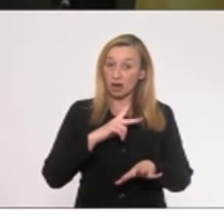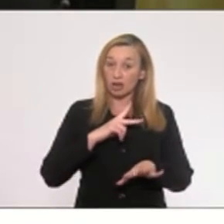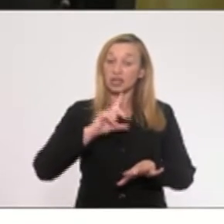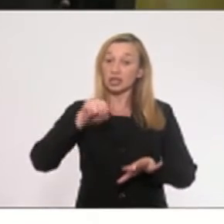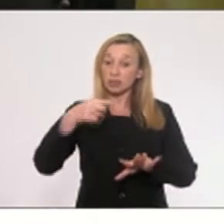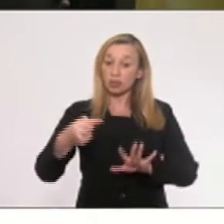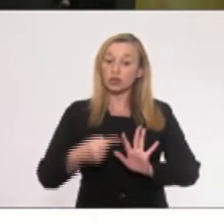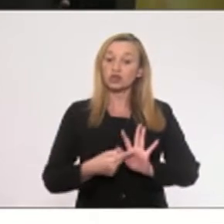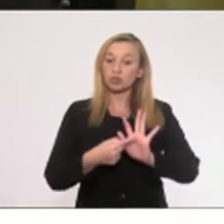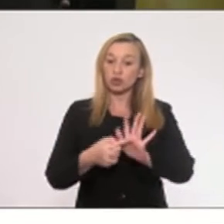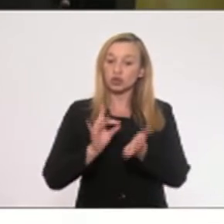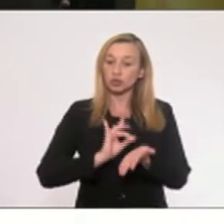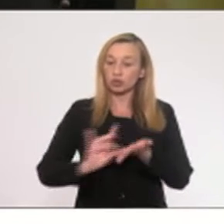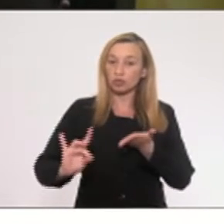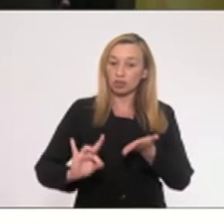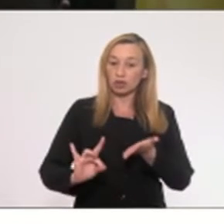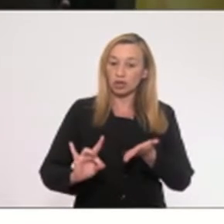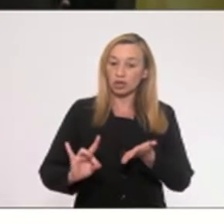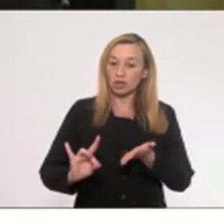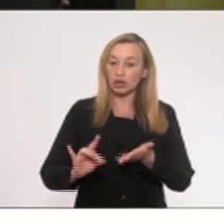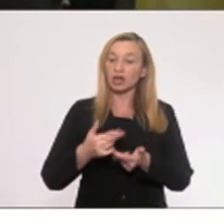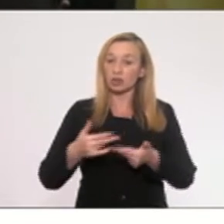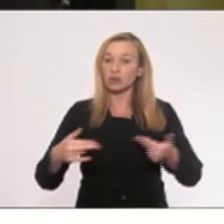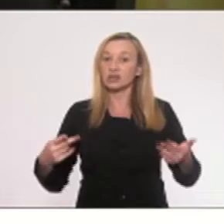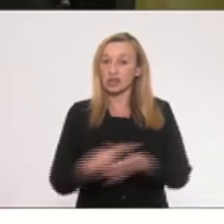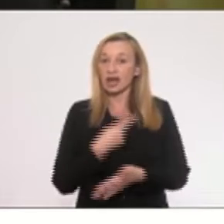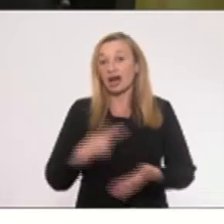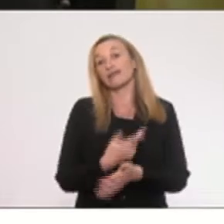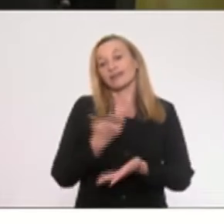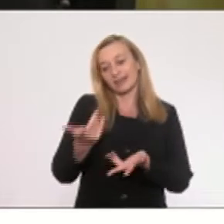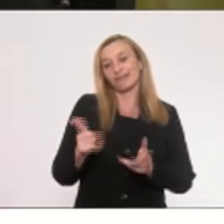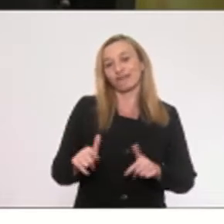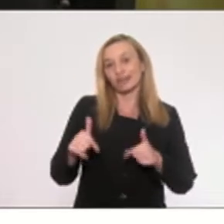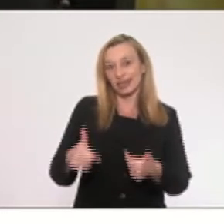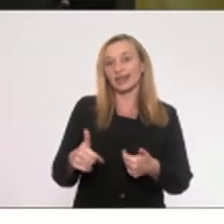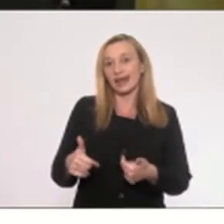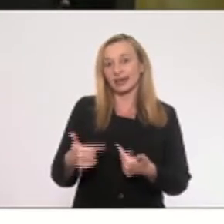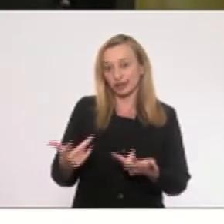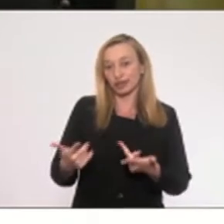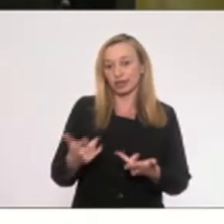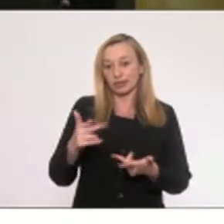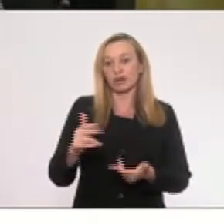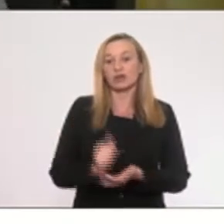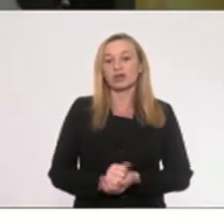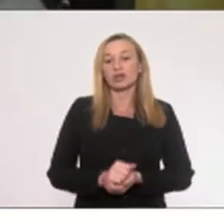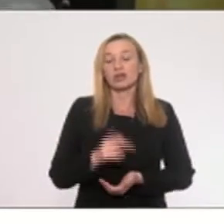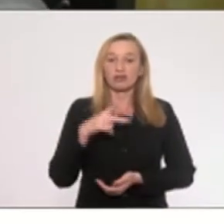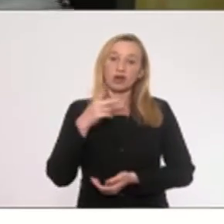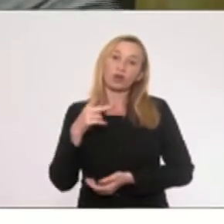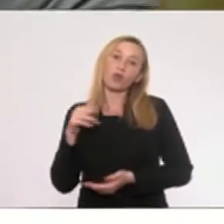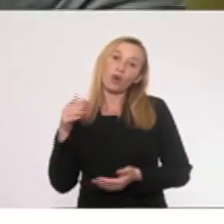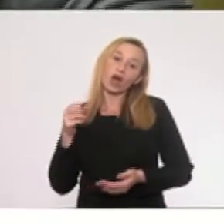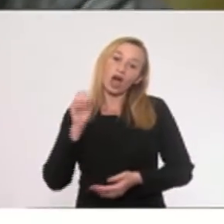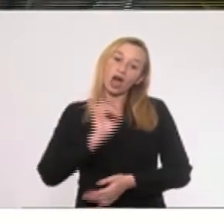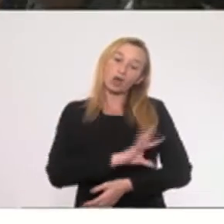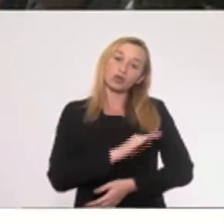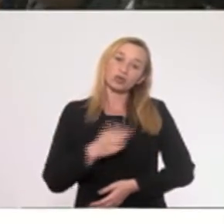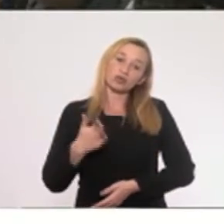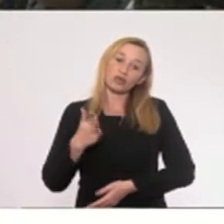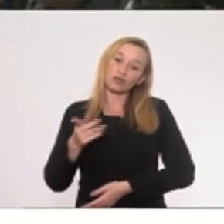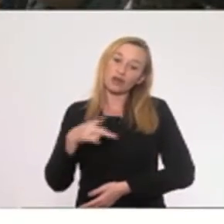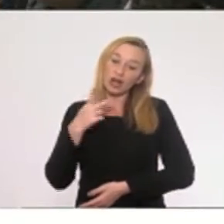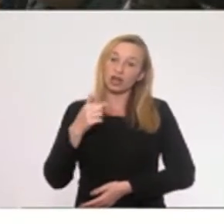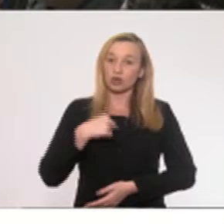expõe o inimigo político a... que, aliás, é um hábito dele, né? A última dele foi me chamar de fantasma. Deputado, Não é bem. Eu vou fazer